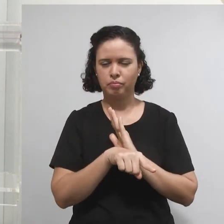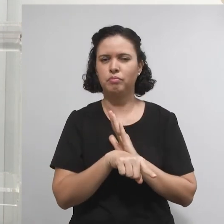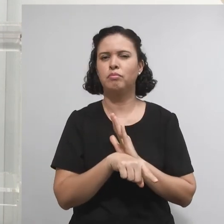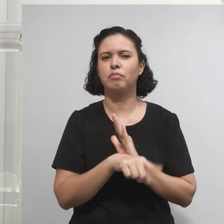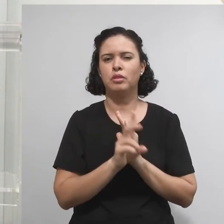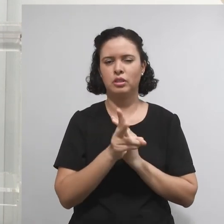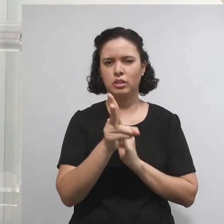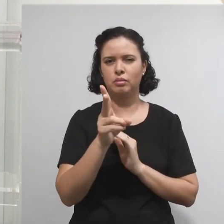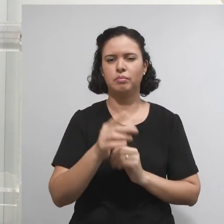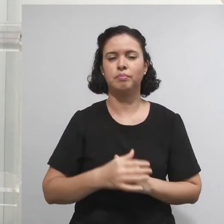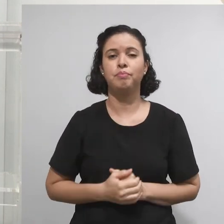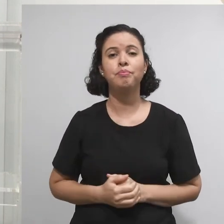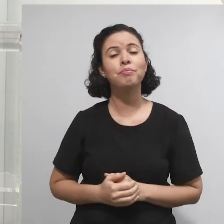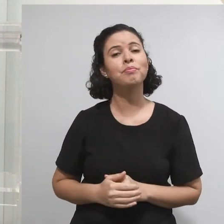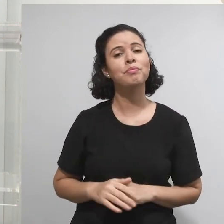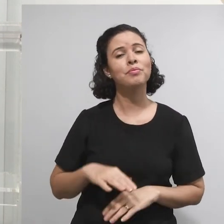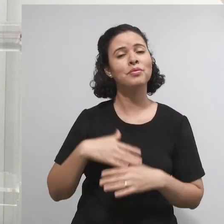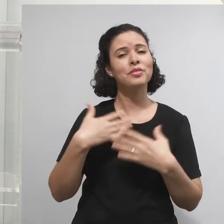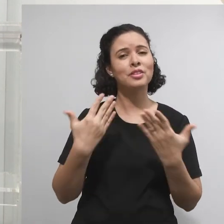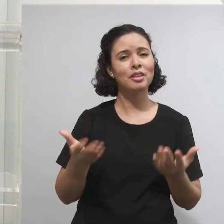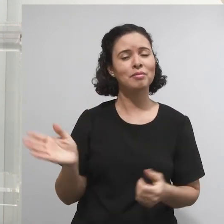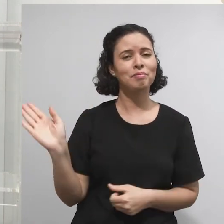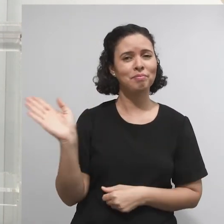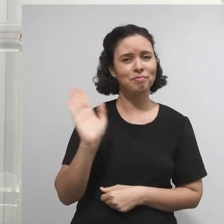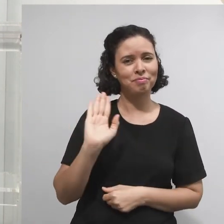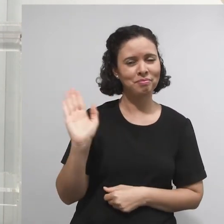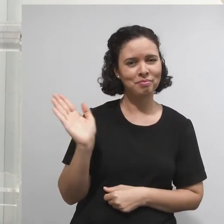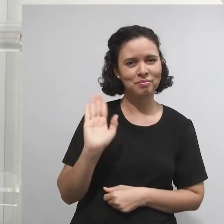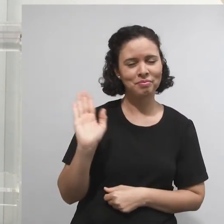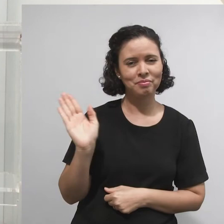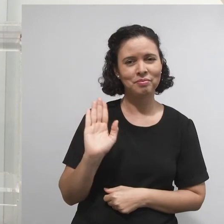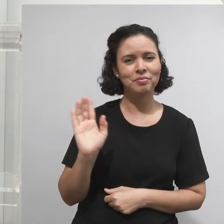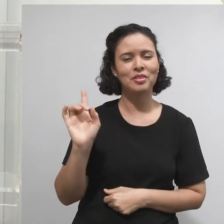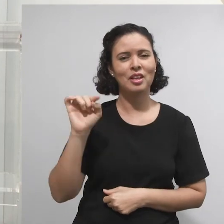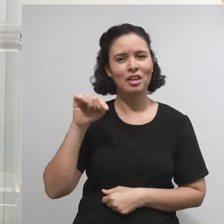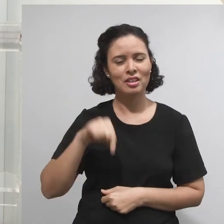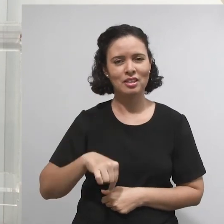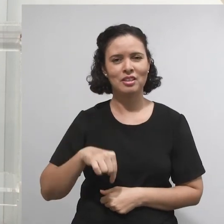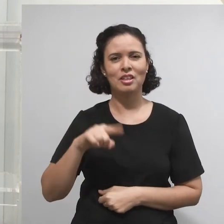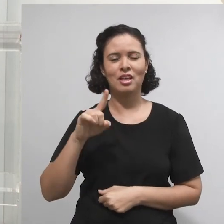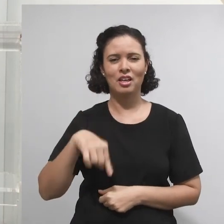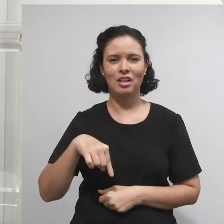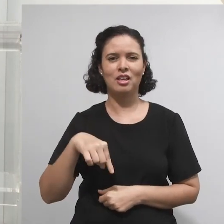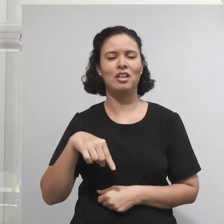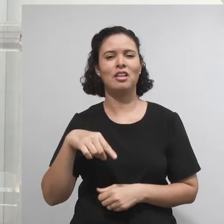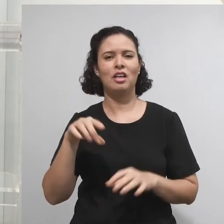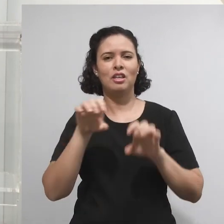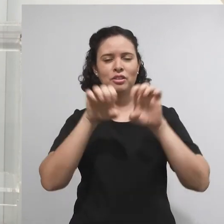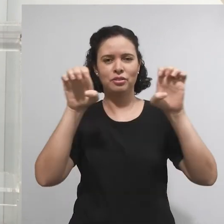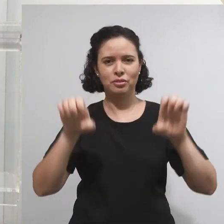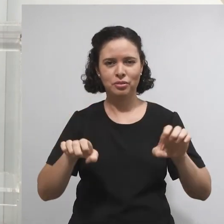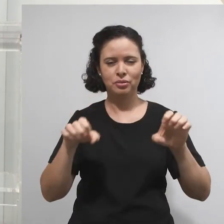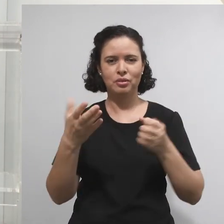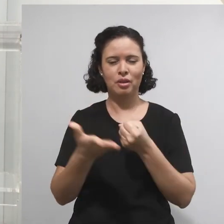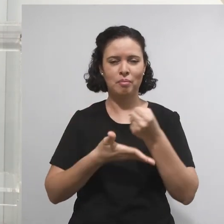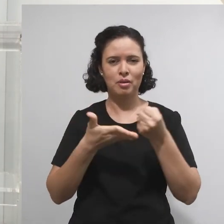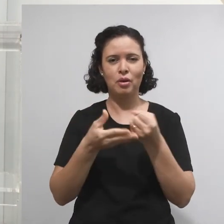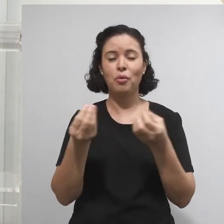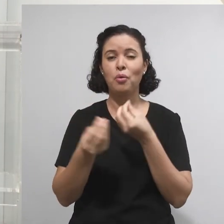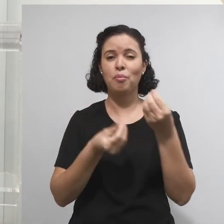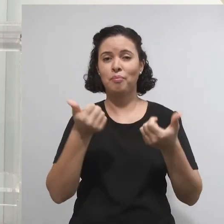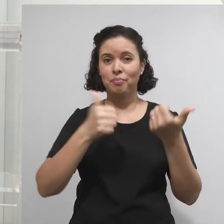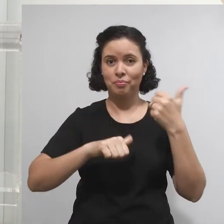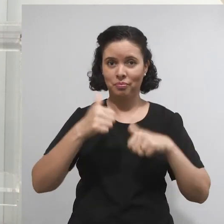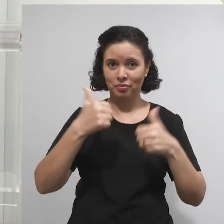elementos. Então, até o nosso próximo episódio. Esse foi o episódio sobre a estrutura e como que você vai